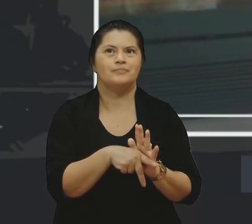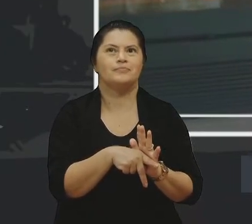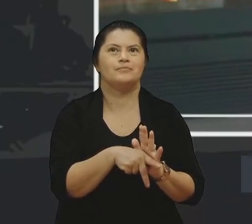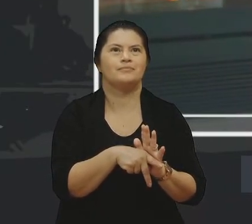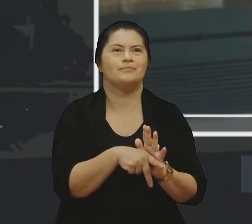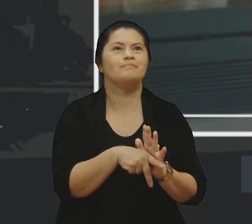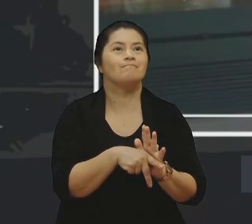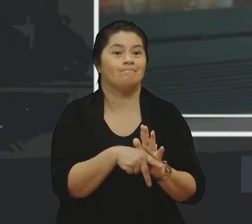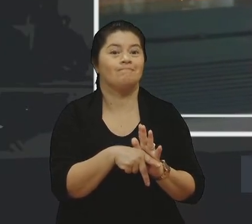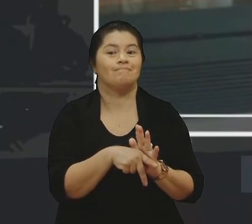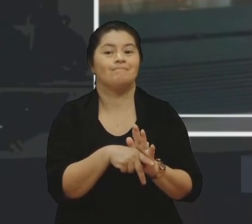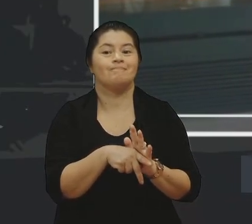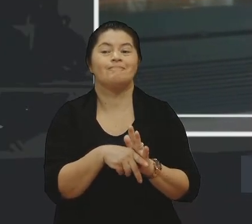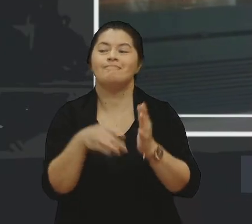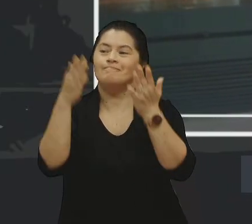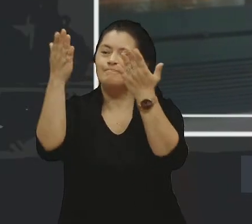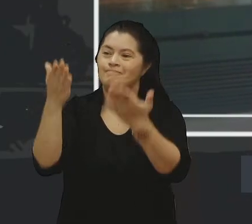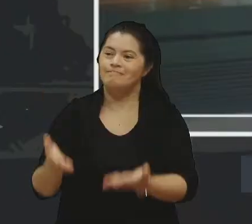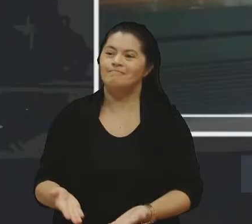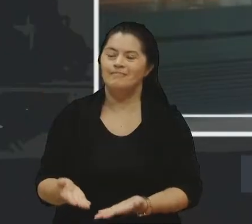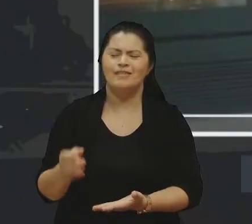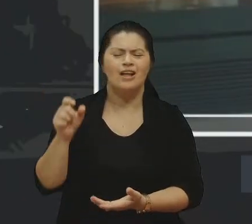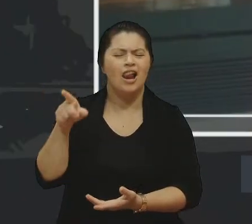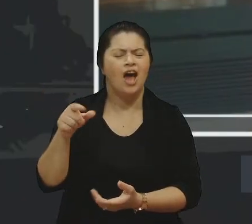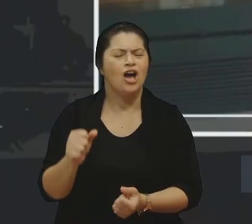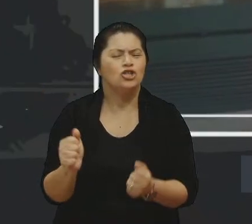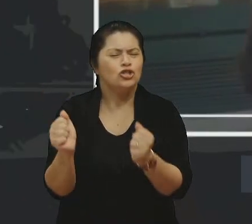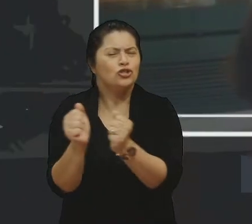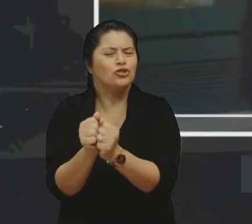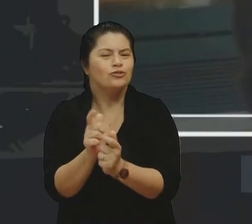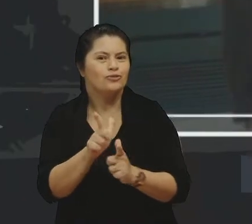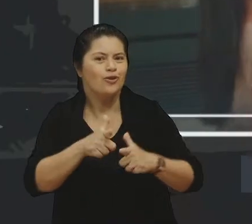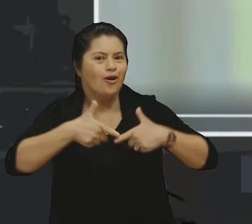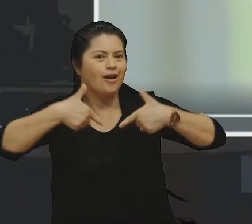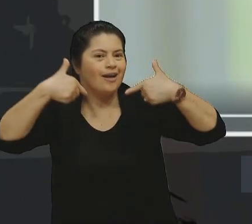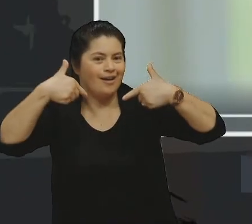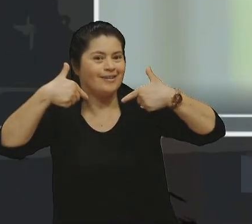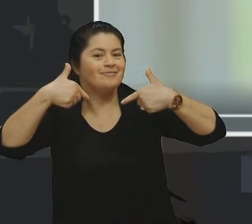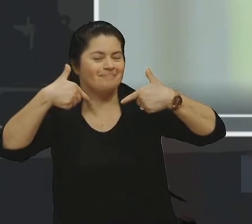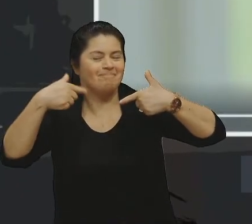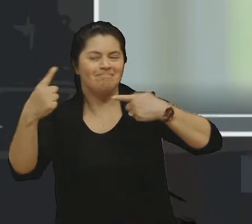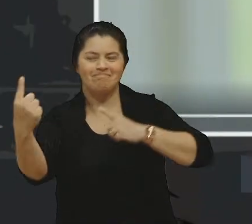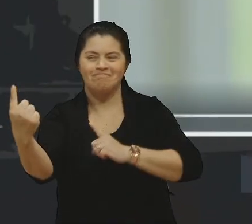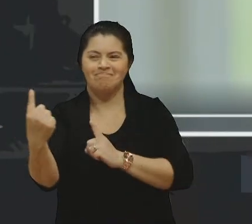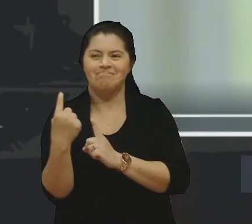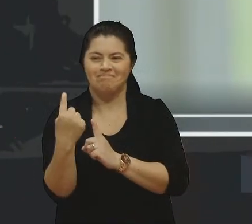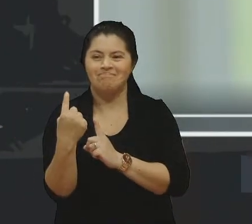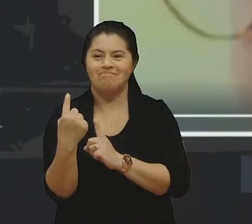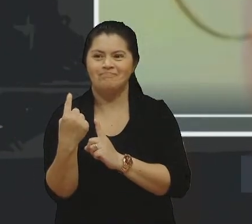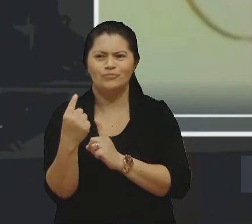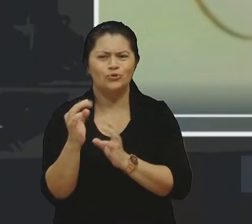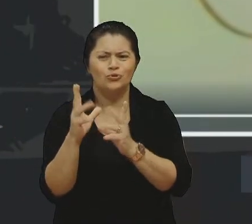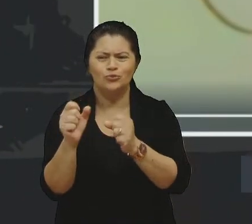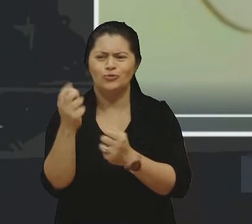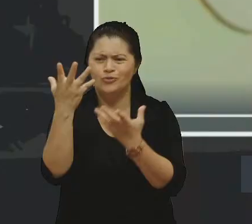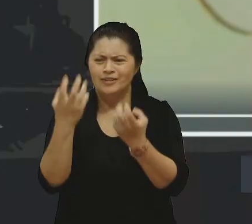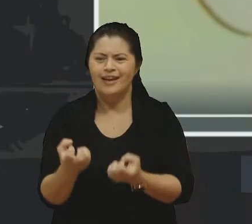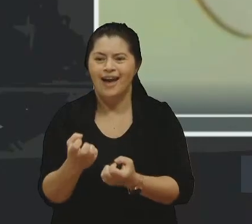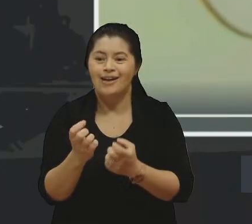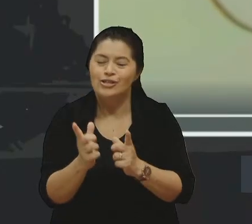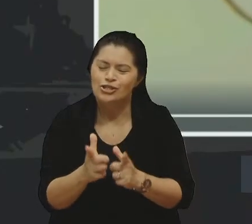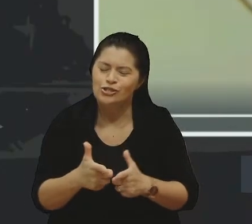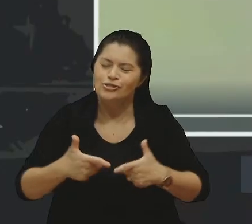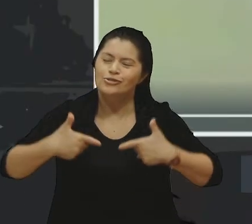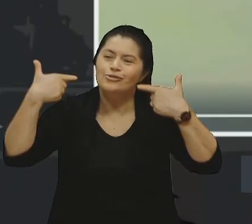Ela sempre está lá, sorrindo pra gente. E tudo que ela quer é um sorriso de